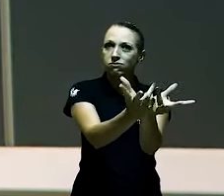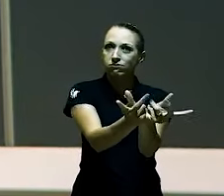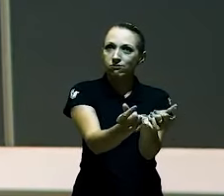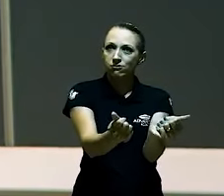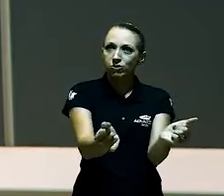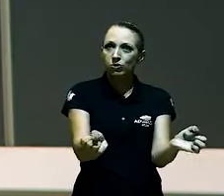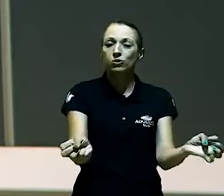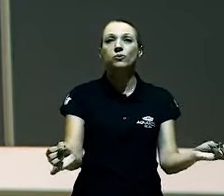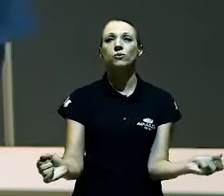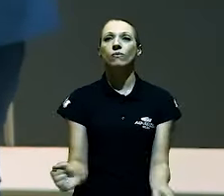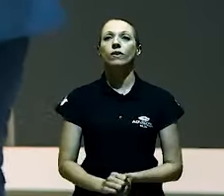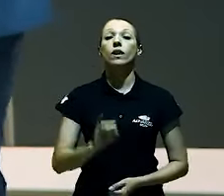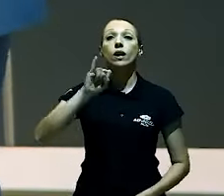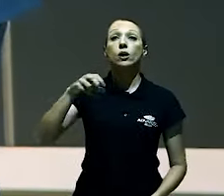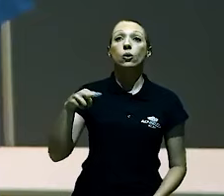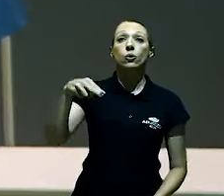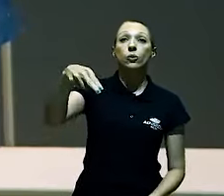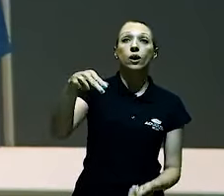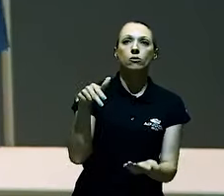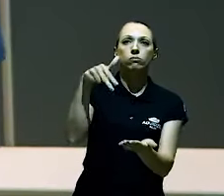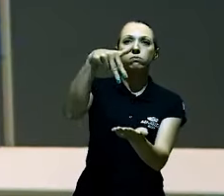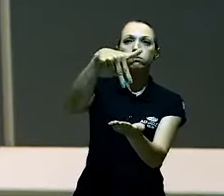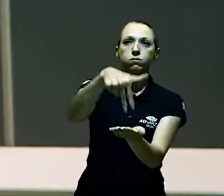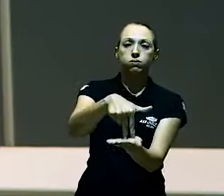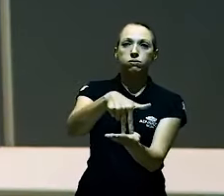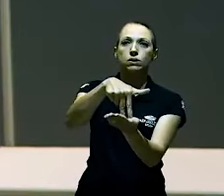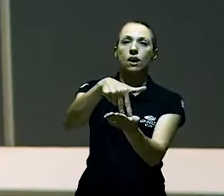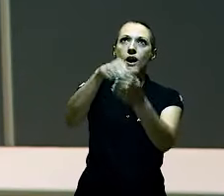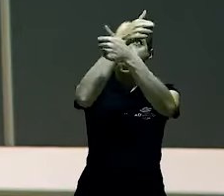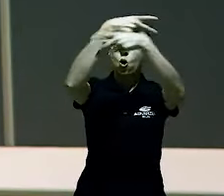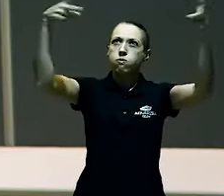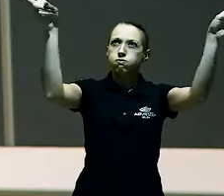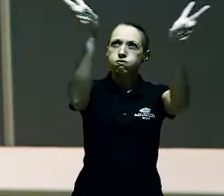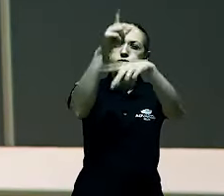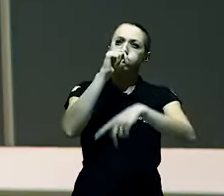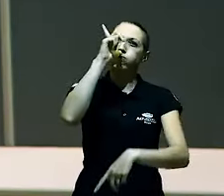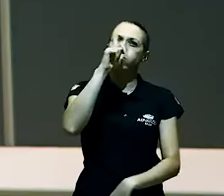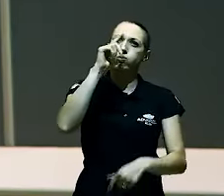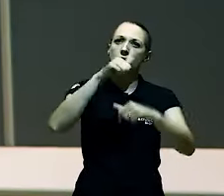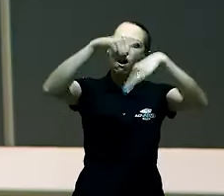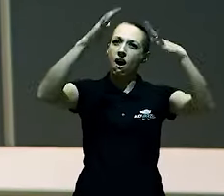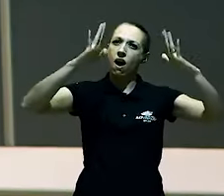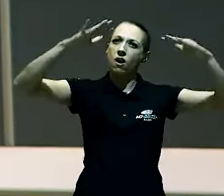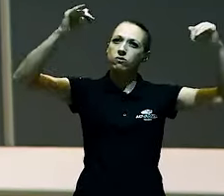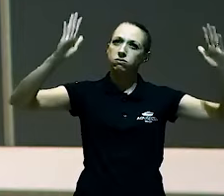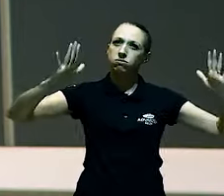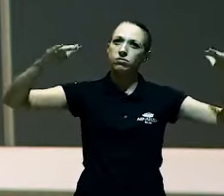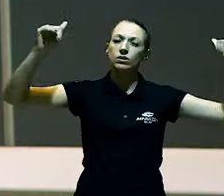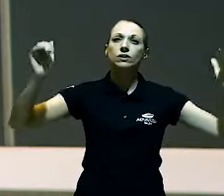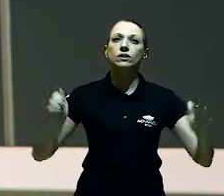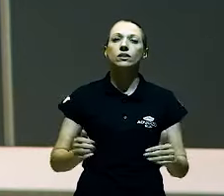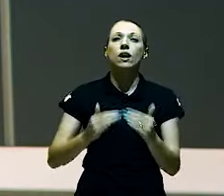de uma forma diferente. Ele sai, a tempestade está estabelecida. Ele não queria ir a Nínive,